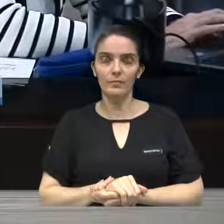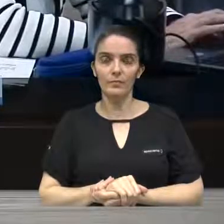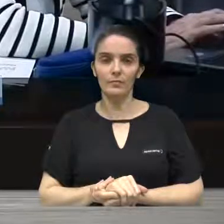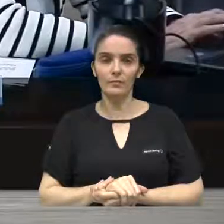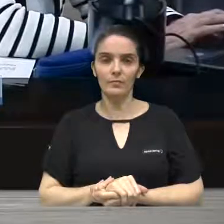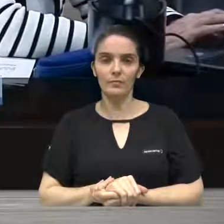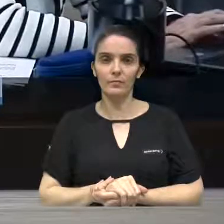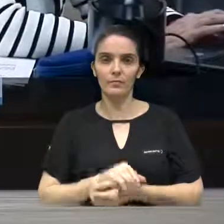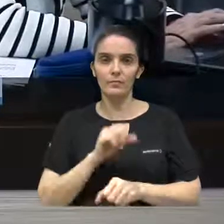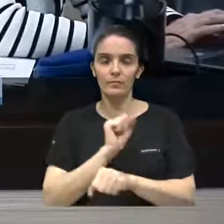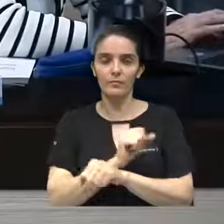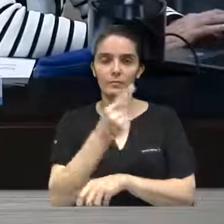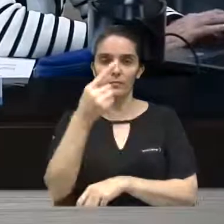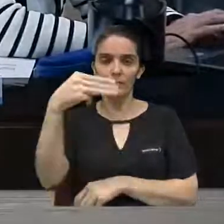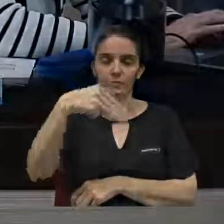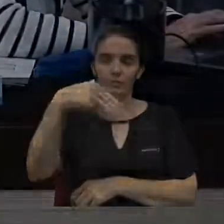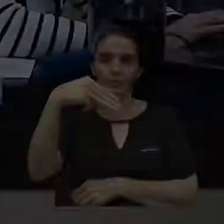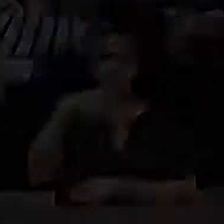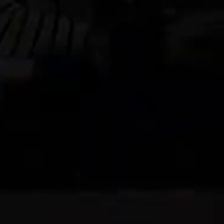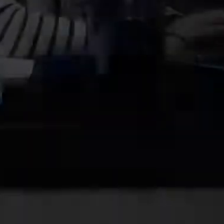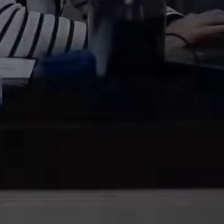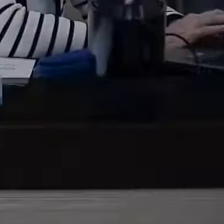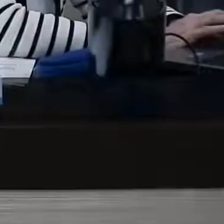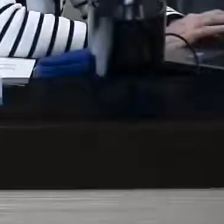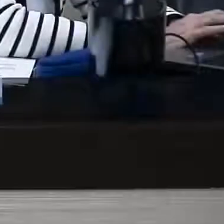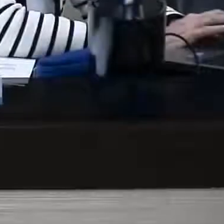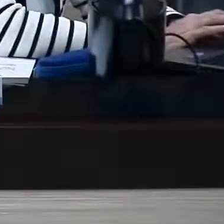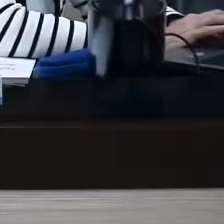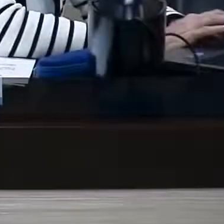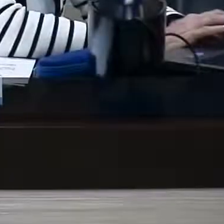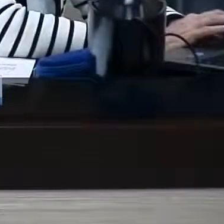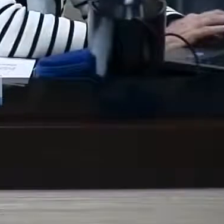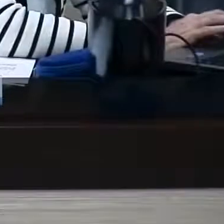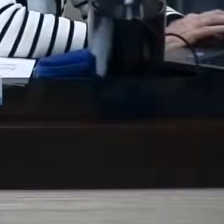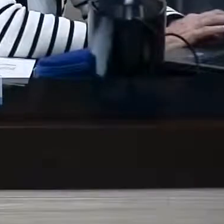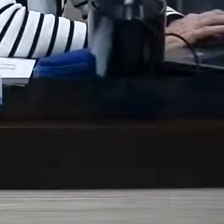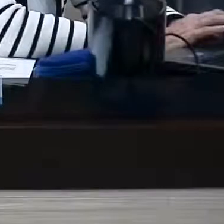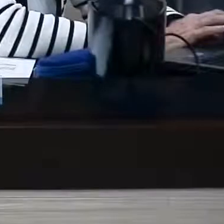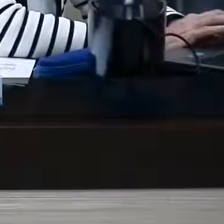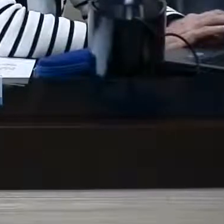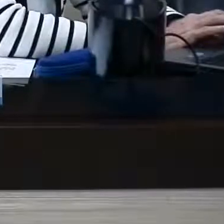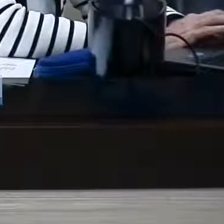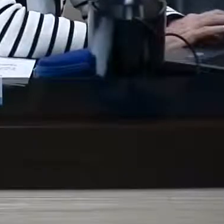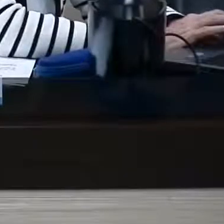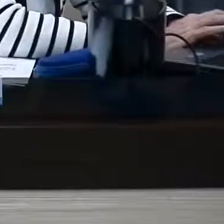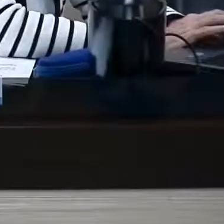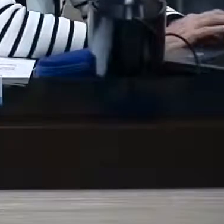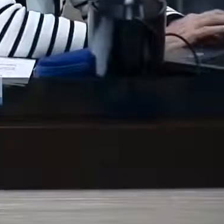Sessão está suspensa por um minuto. Está reaberta a sessão. Um probleminha